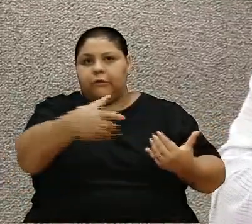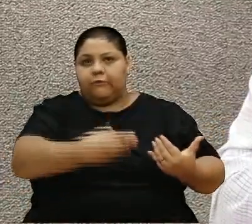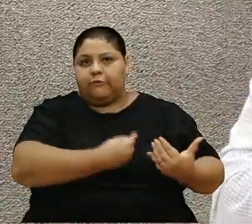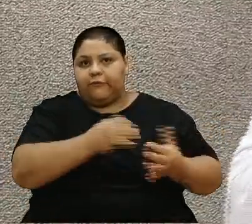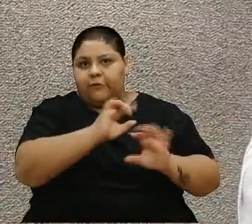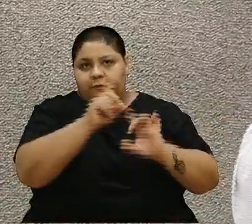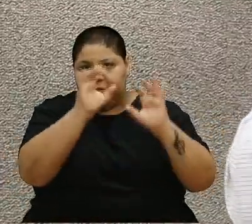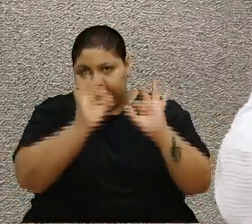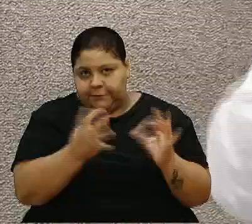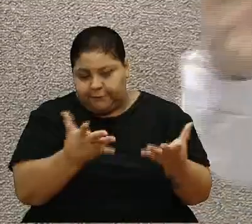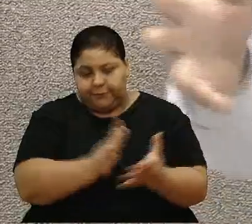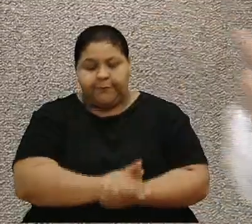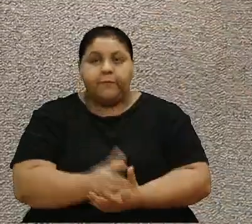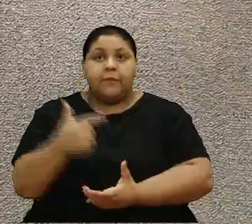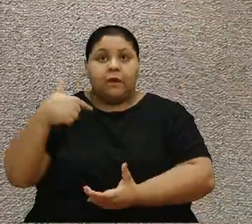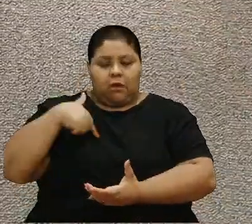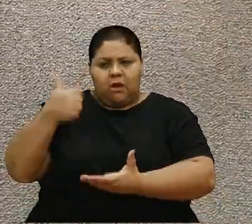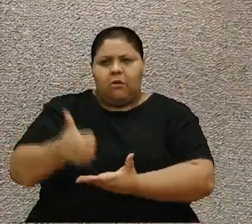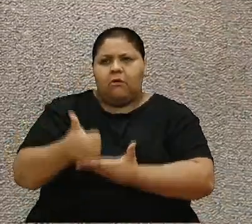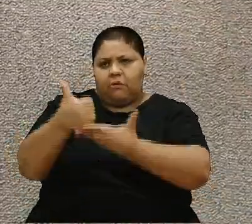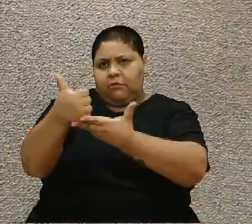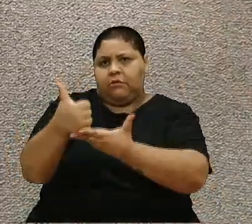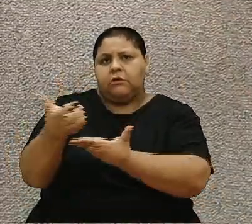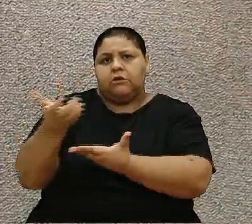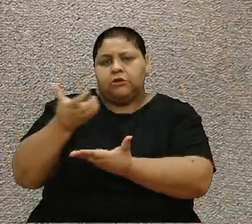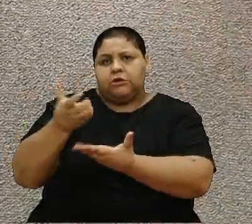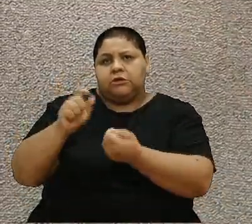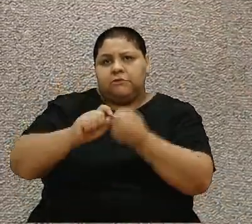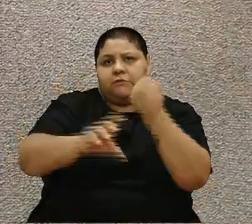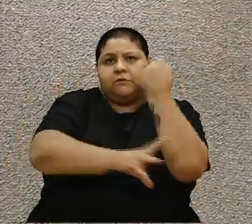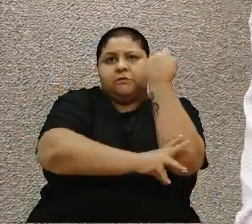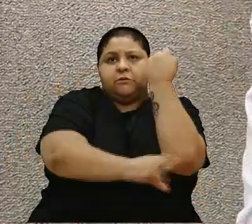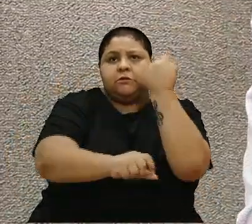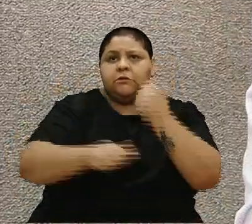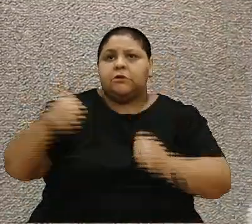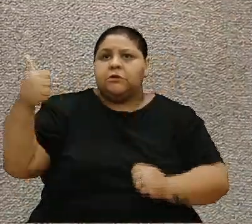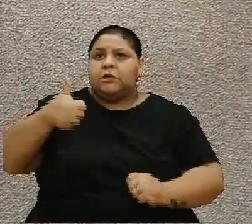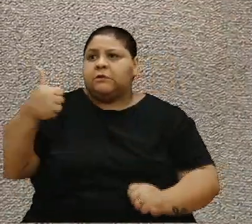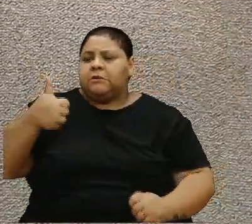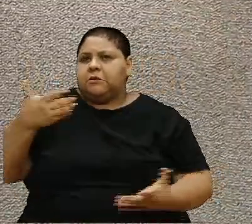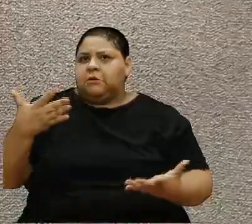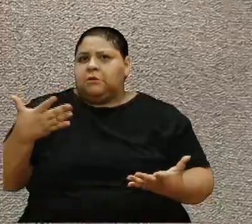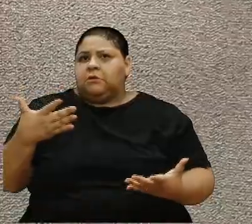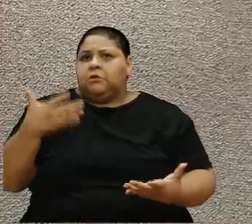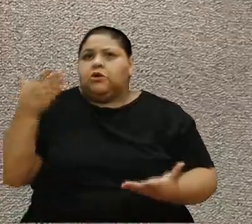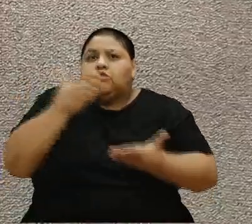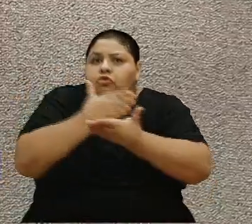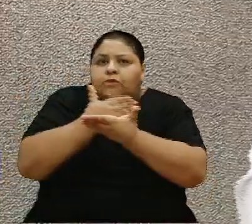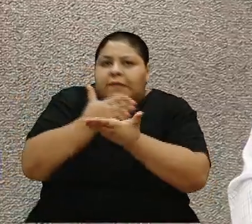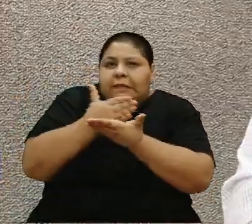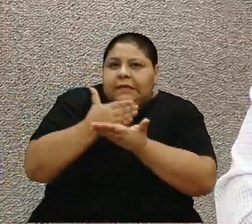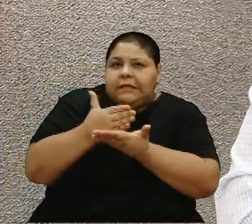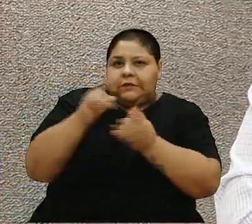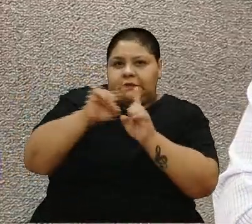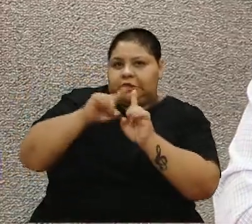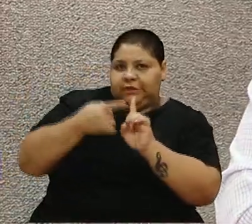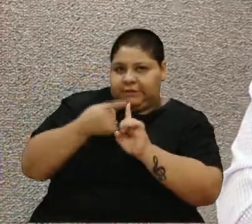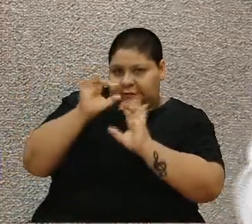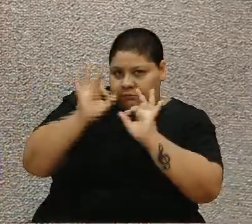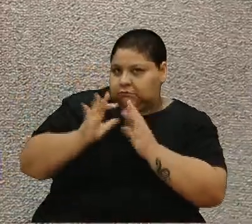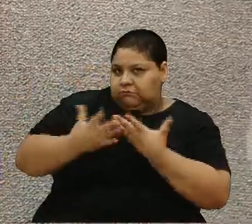justo. Então, eu sou favorável, se quiser fazer o aborto, nas primeiras 12, bem no início ali,